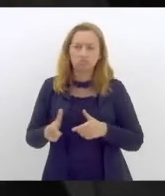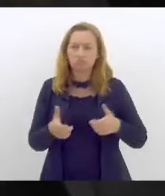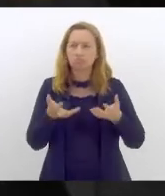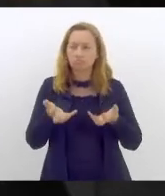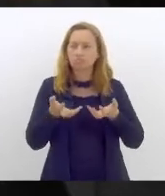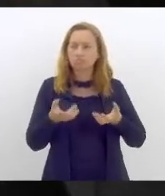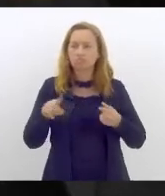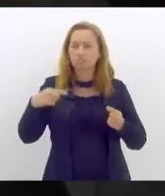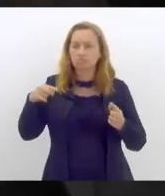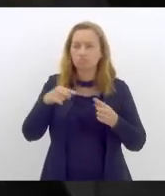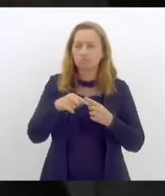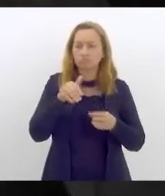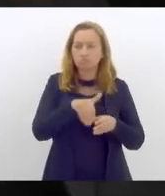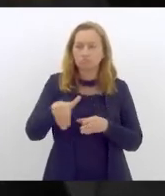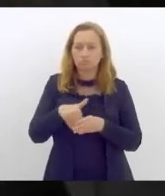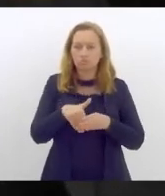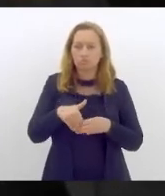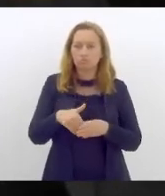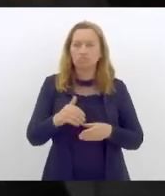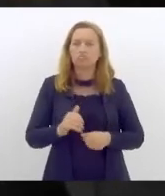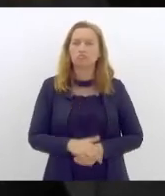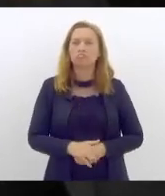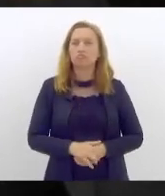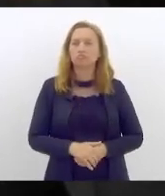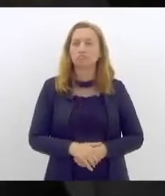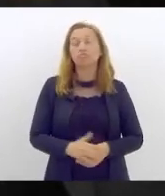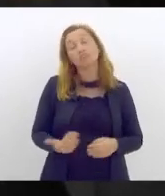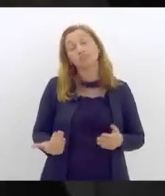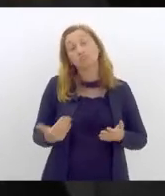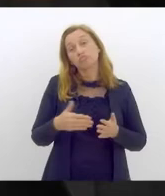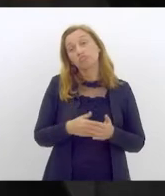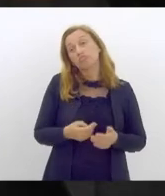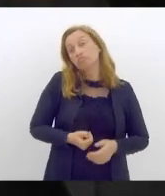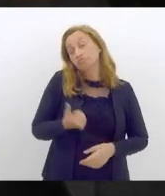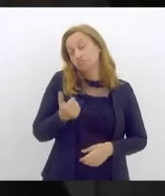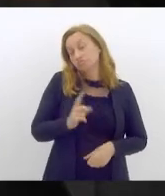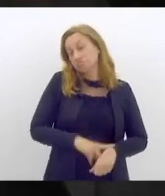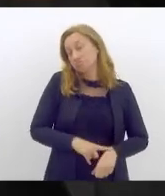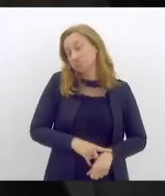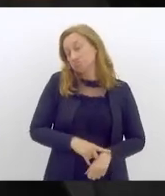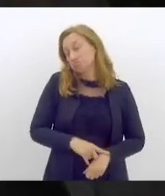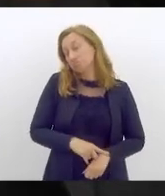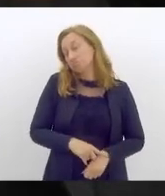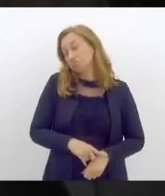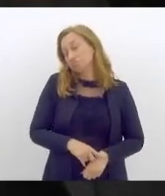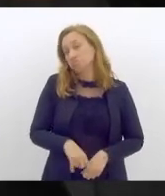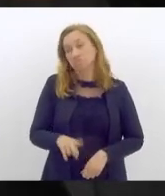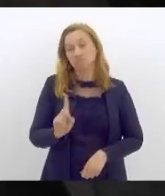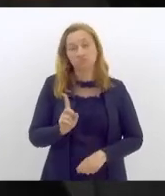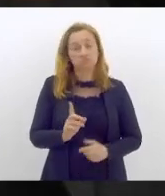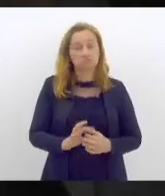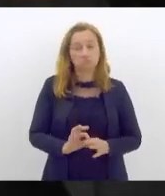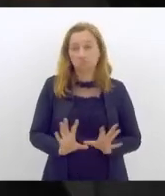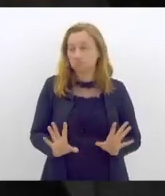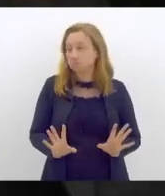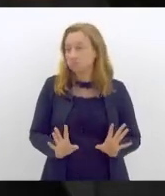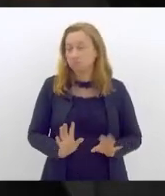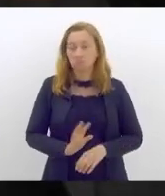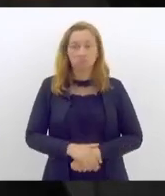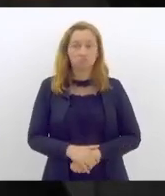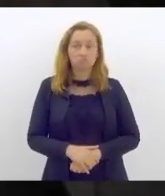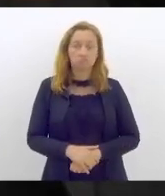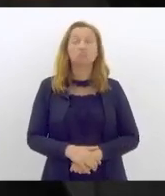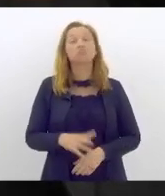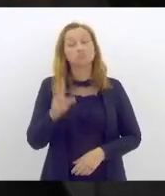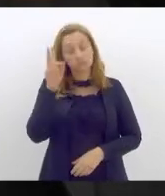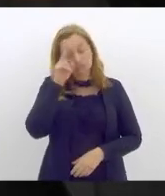o objetivo eleitoral até pouco tempo isso não era permitido eu queria